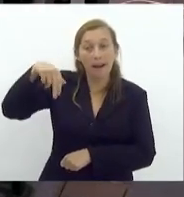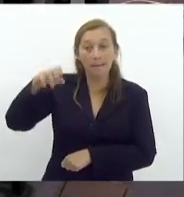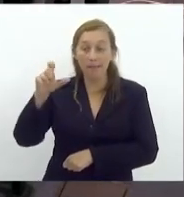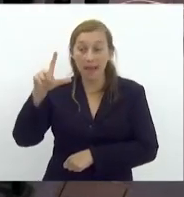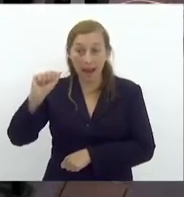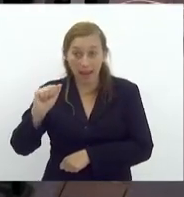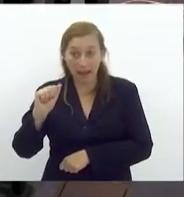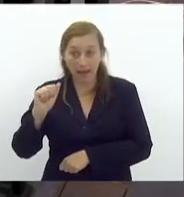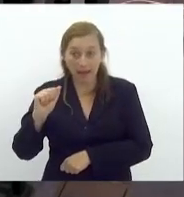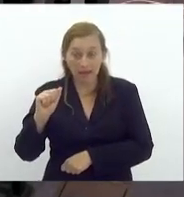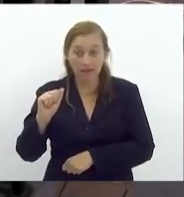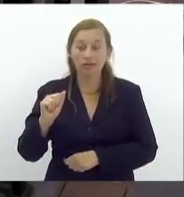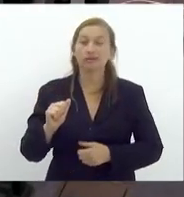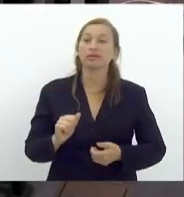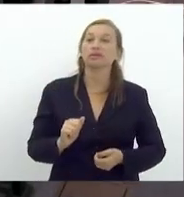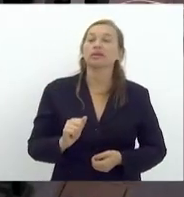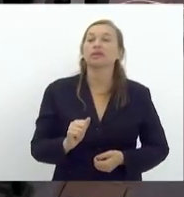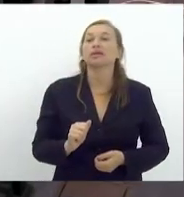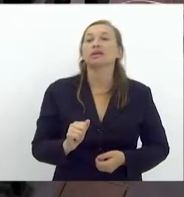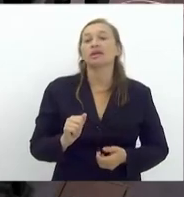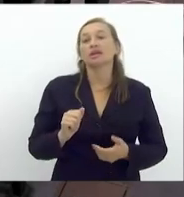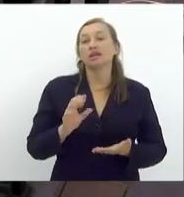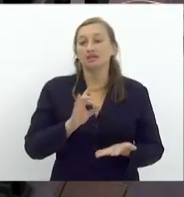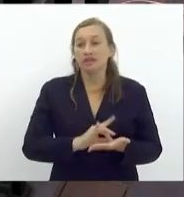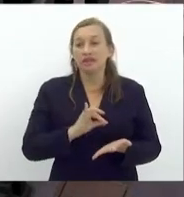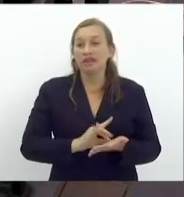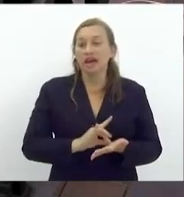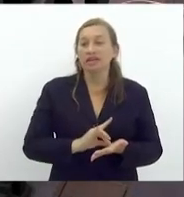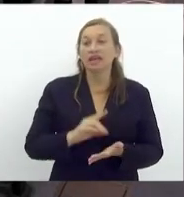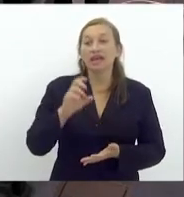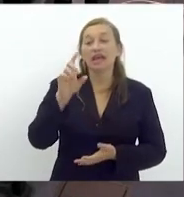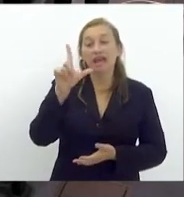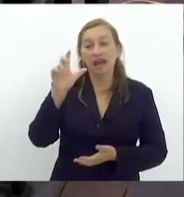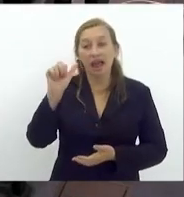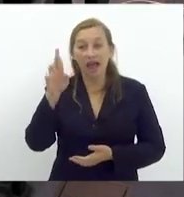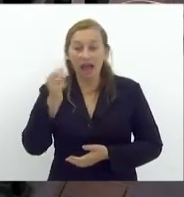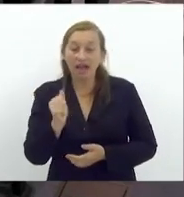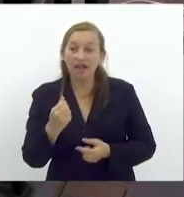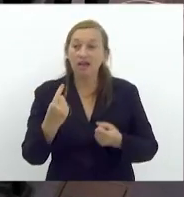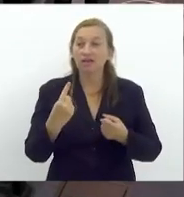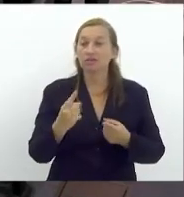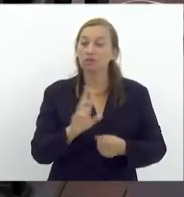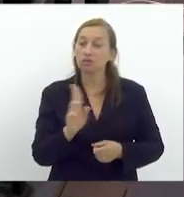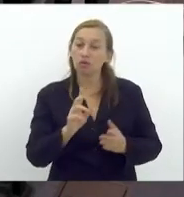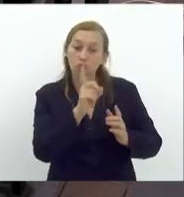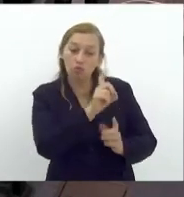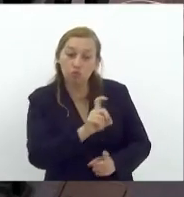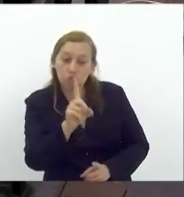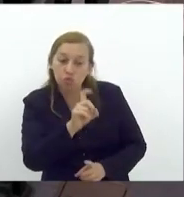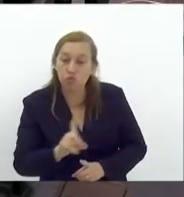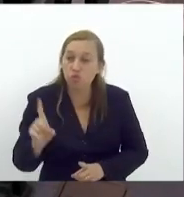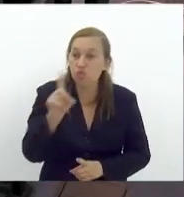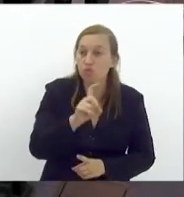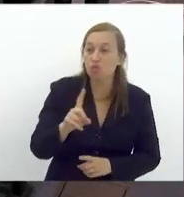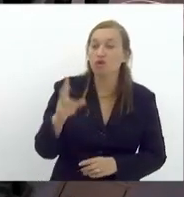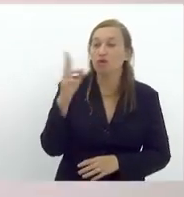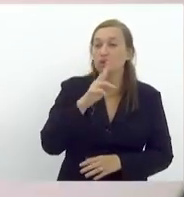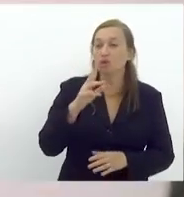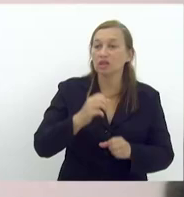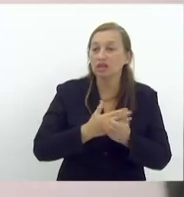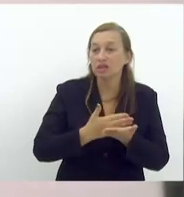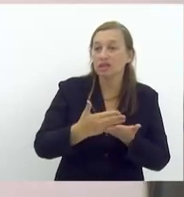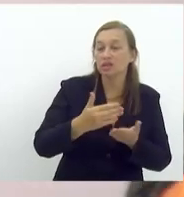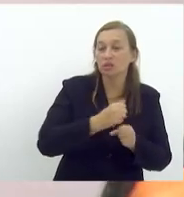de Verdade Lari é o meu nome do grafite Tá bom eu sou gestora da dona bomba tô fazendo esse corre aí desde